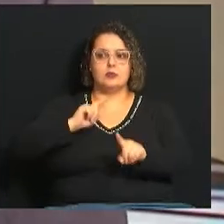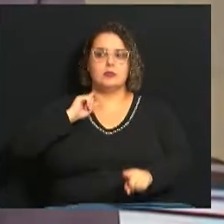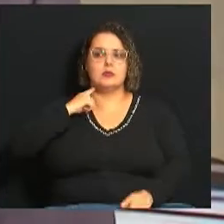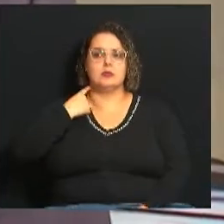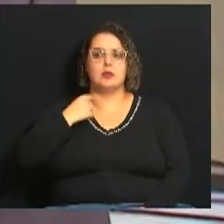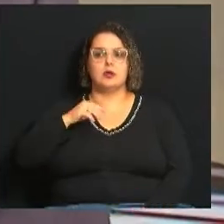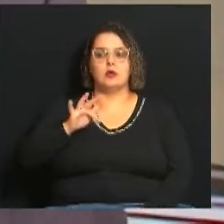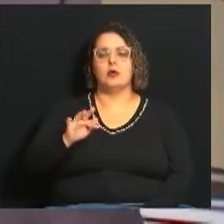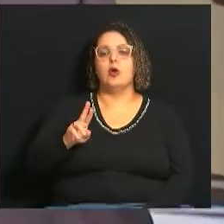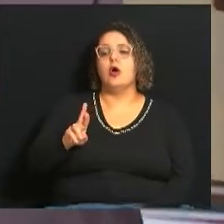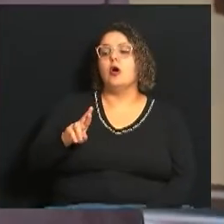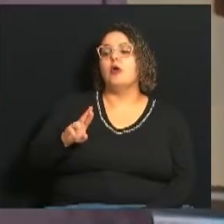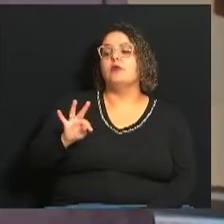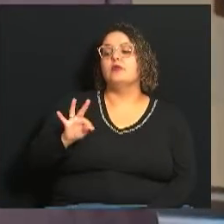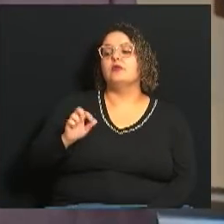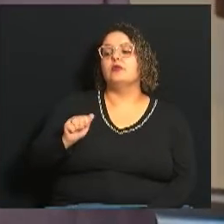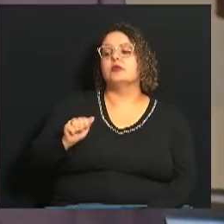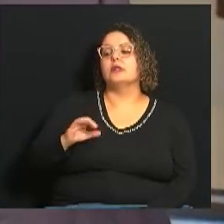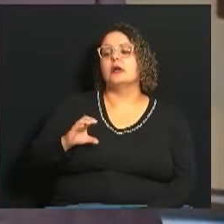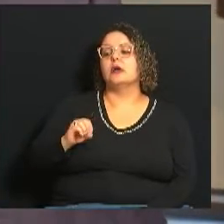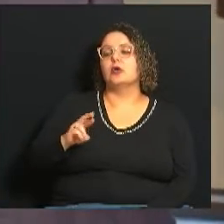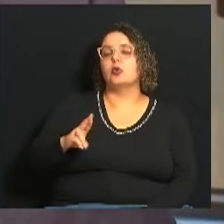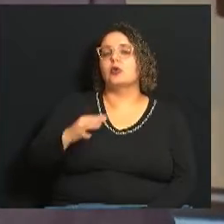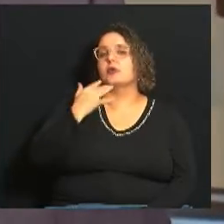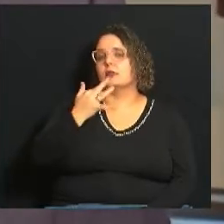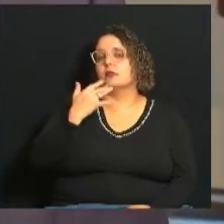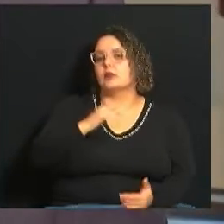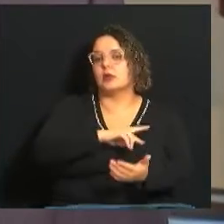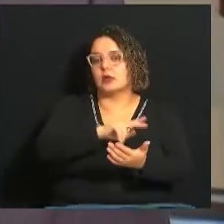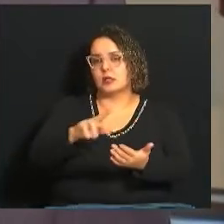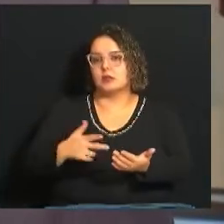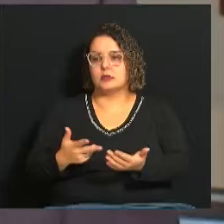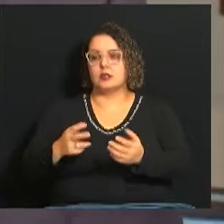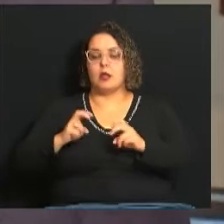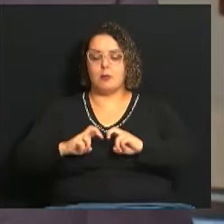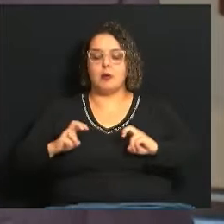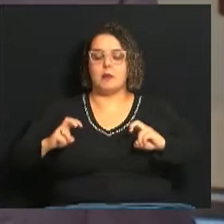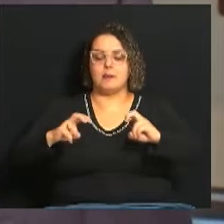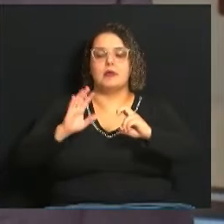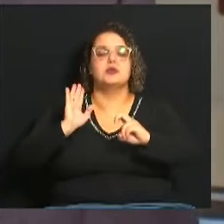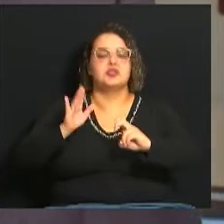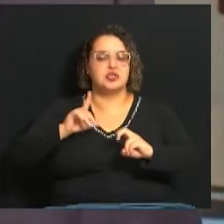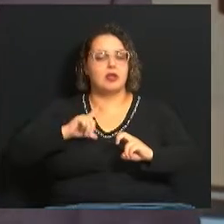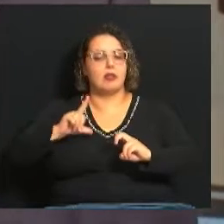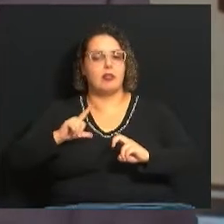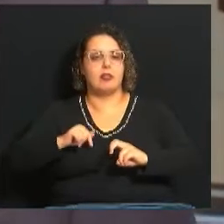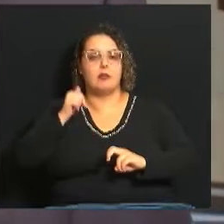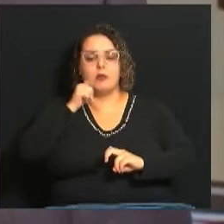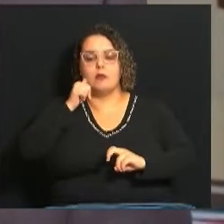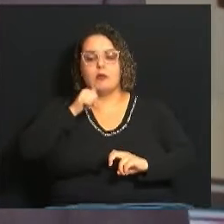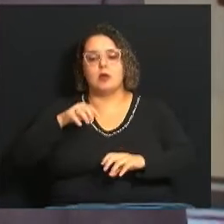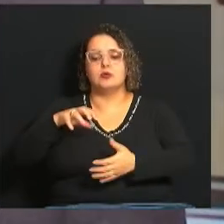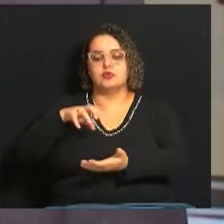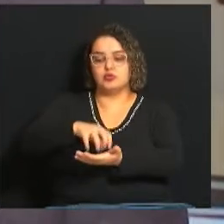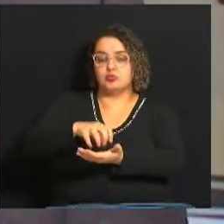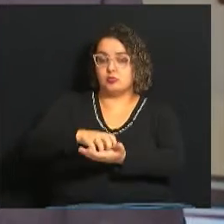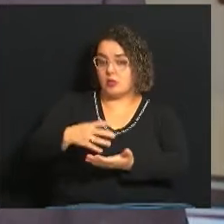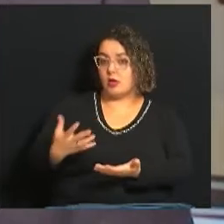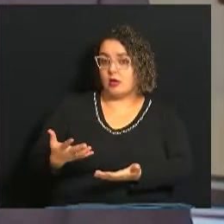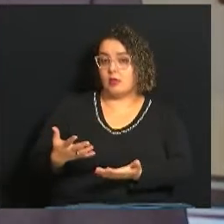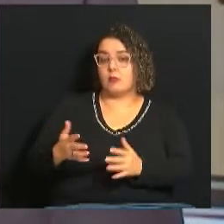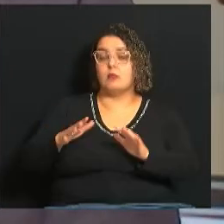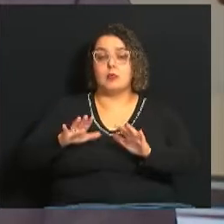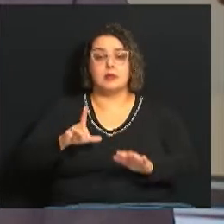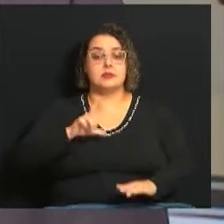sendo que elas já têm uma roda de conversa entre mulheres através de uma ONG, mas que existe